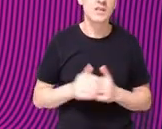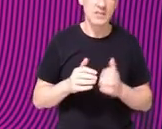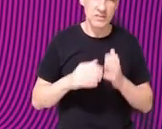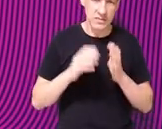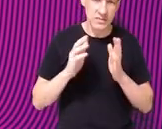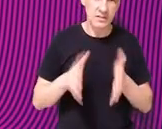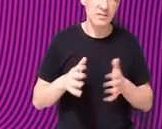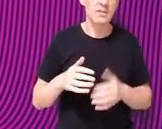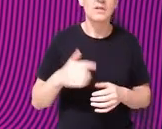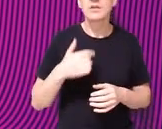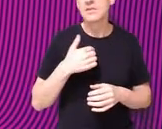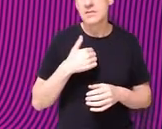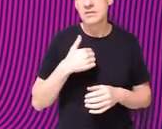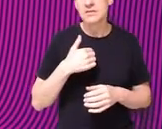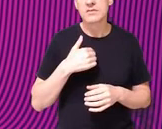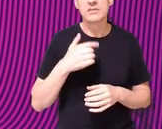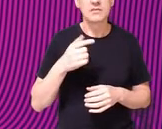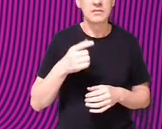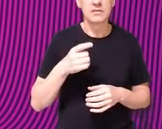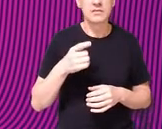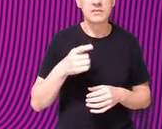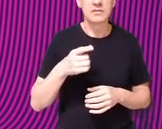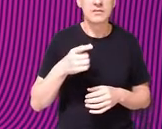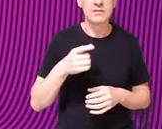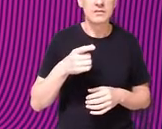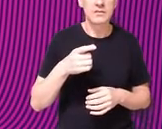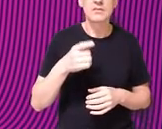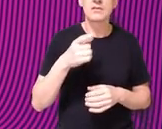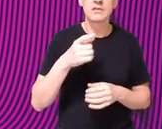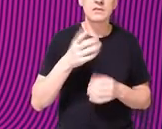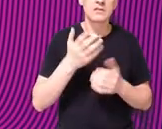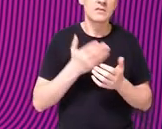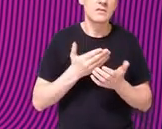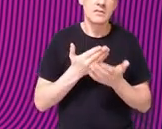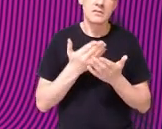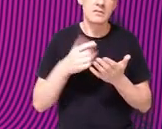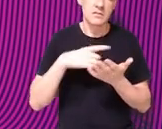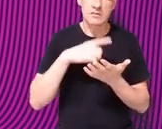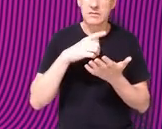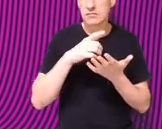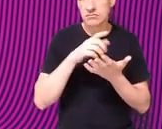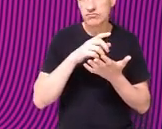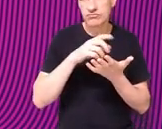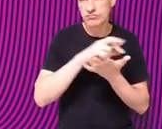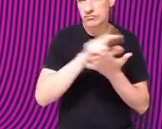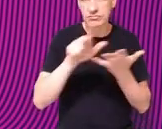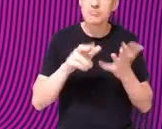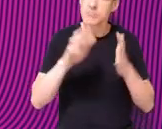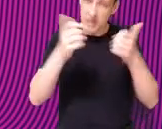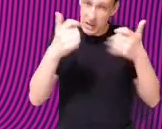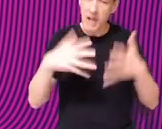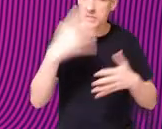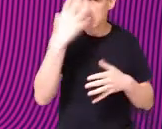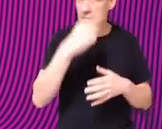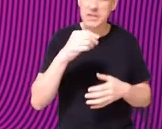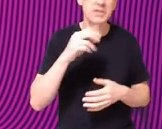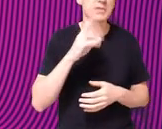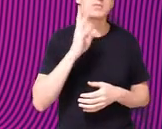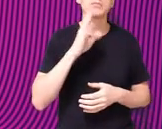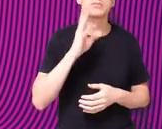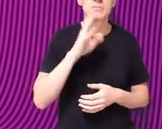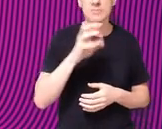VE em doentes com IC, então, assim, corroborou tudo que você conseguiu. Caso lindo, inclusive a questão da hipertrófica